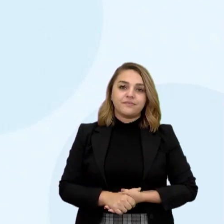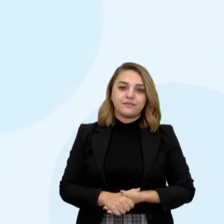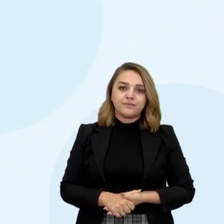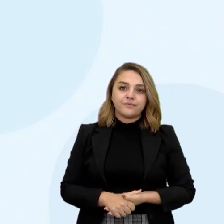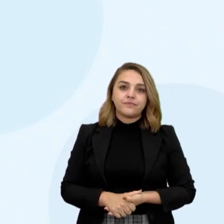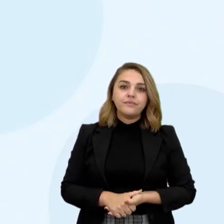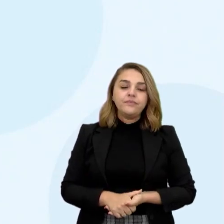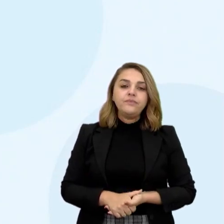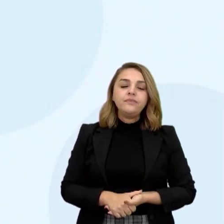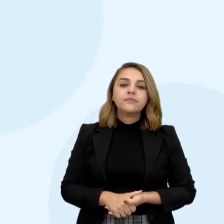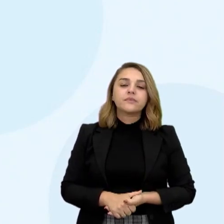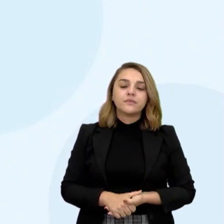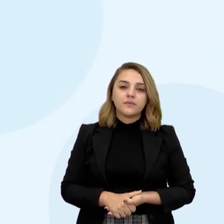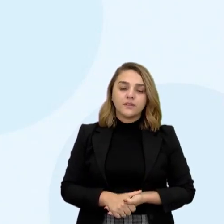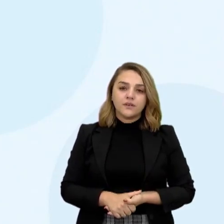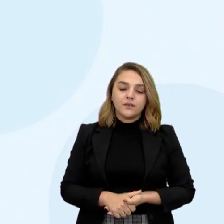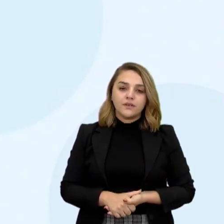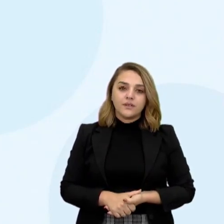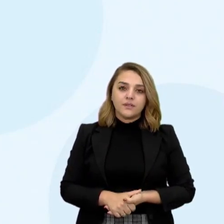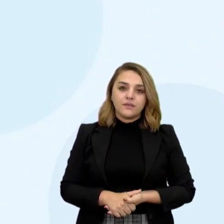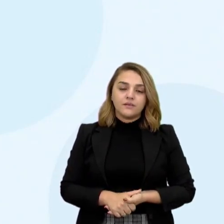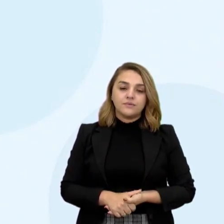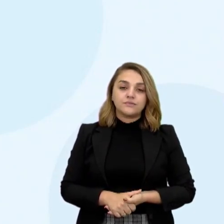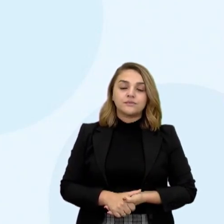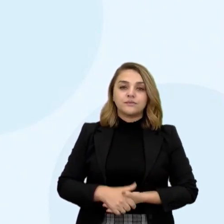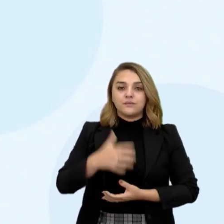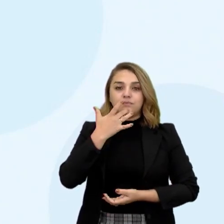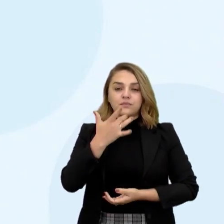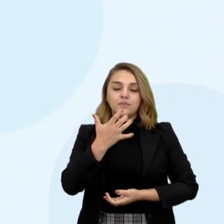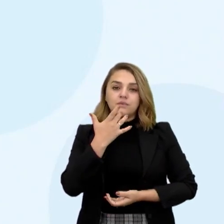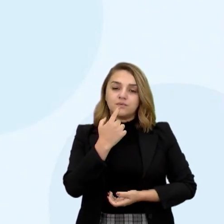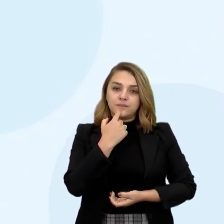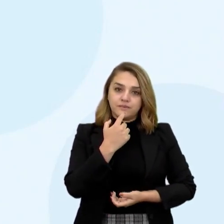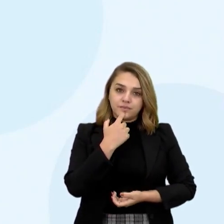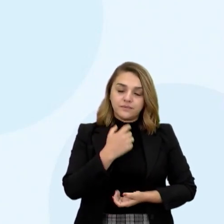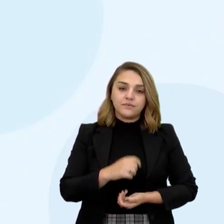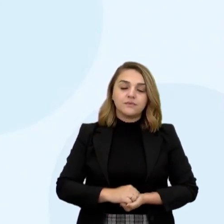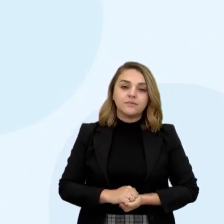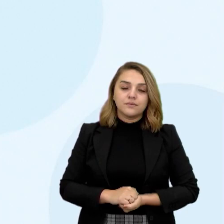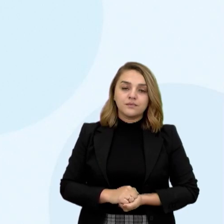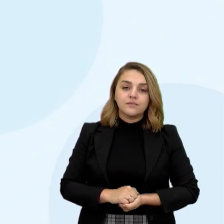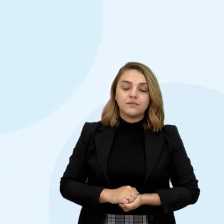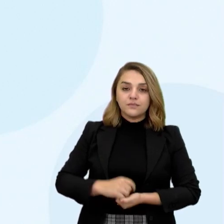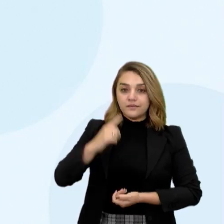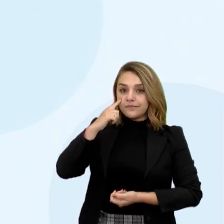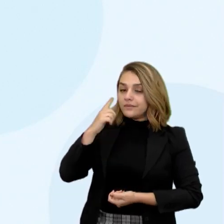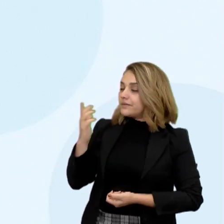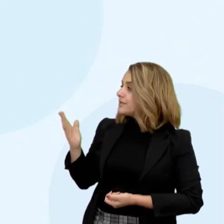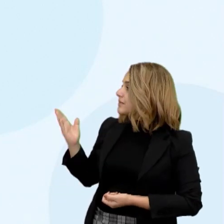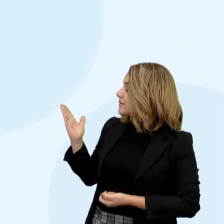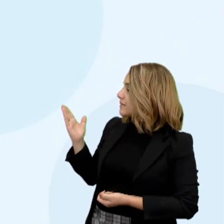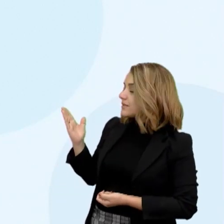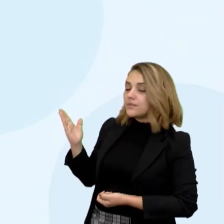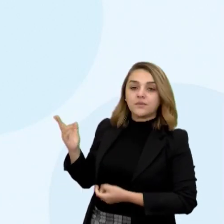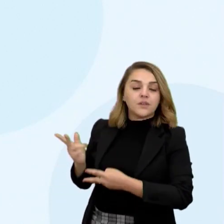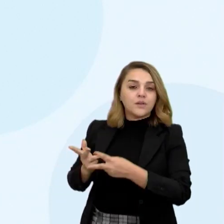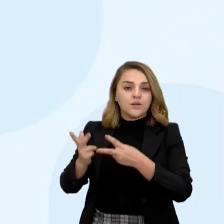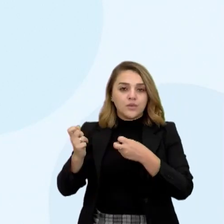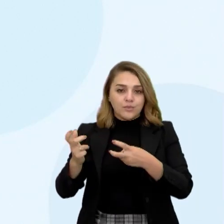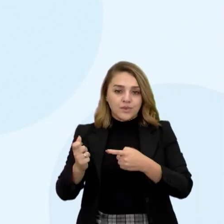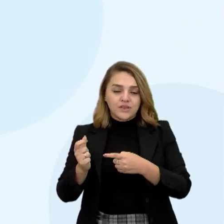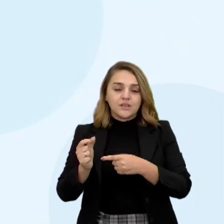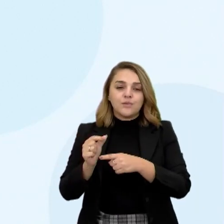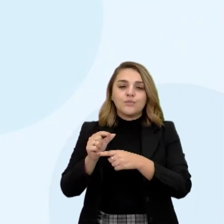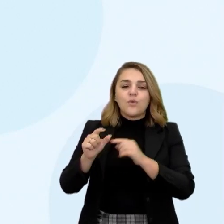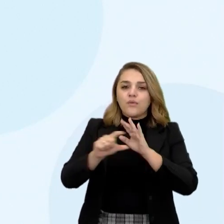Caneta. E aqui, tinta vermelha. Então, olha só. Aqui eu percebo que tem um verso menor do que o